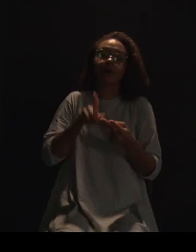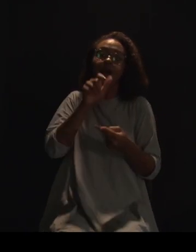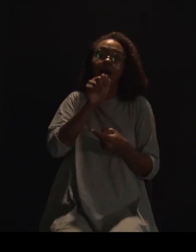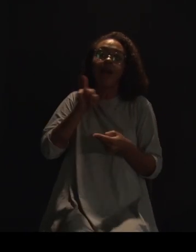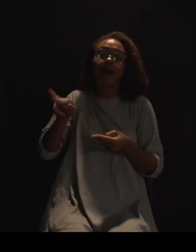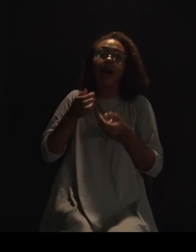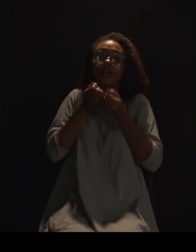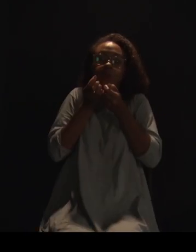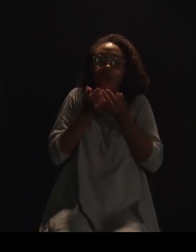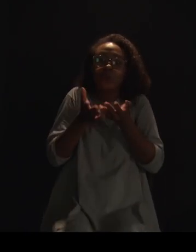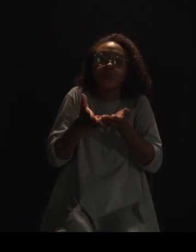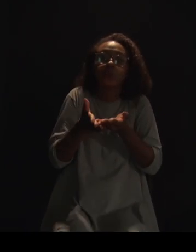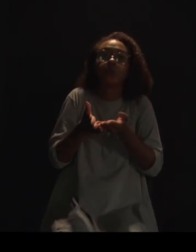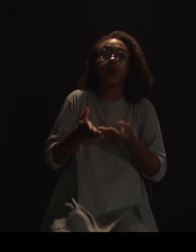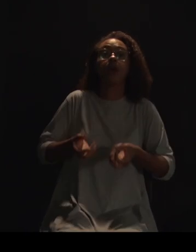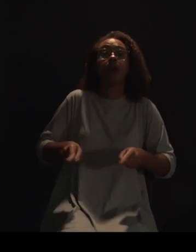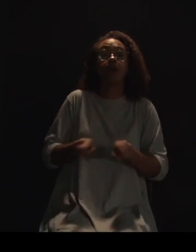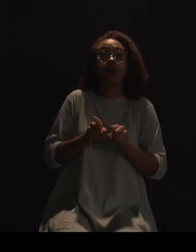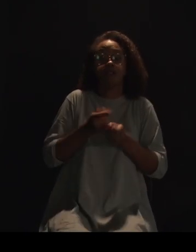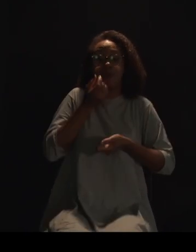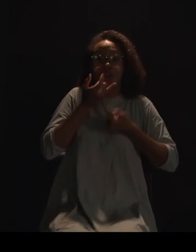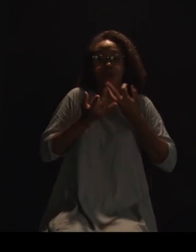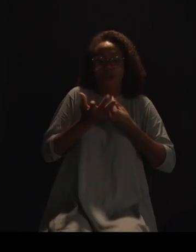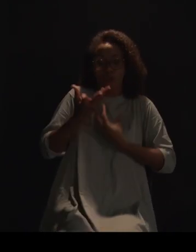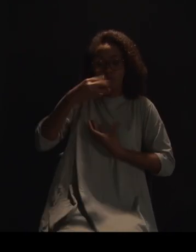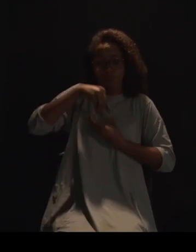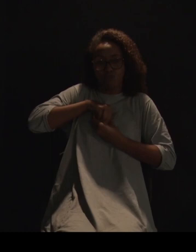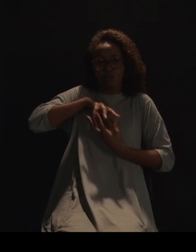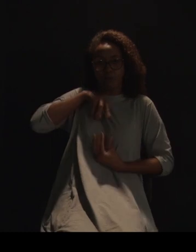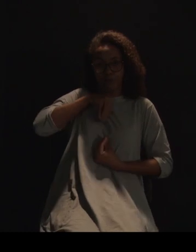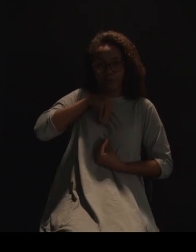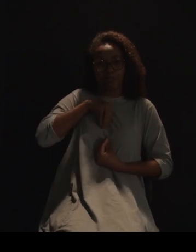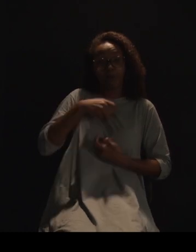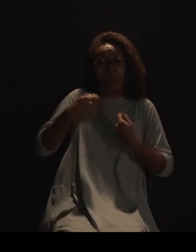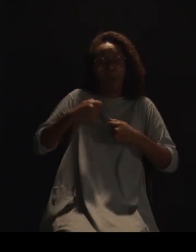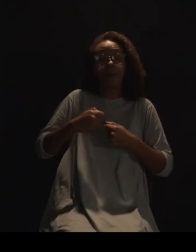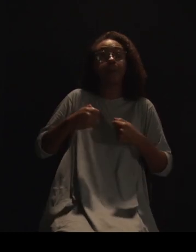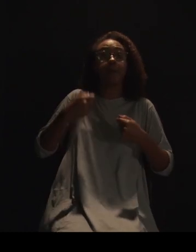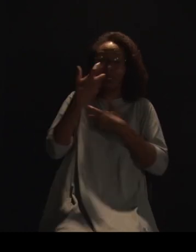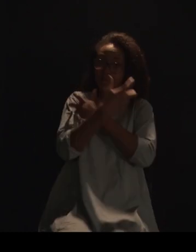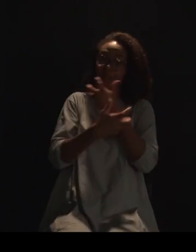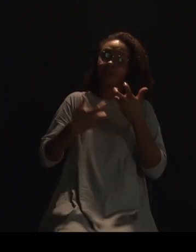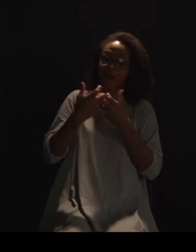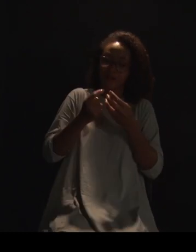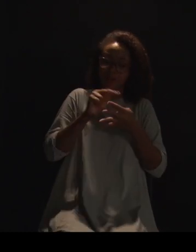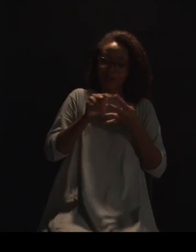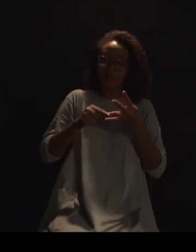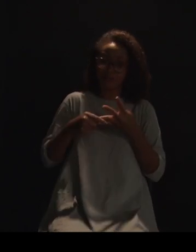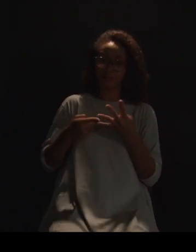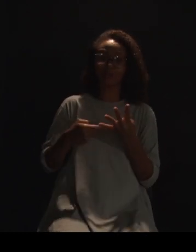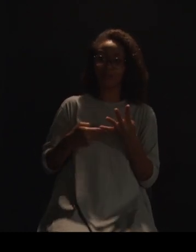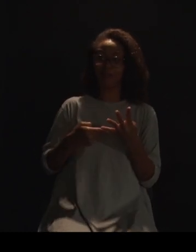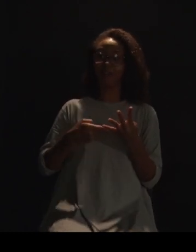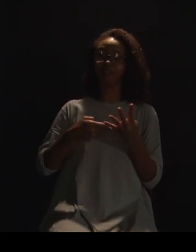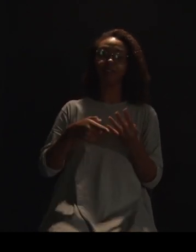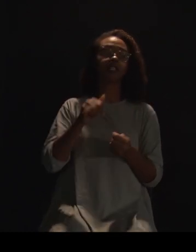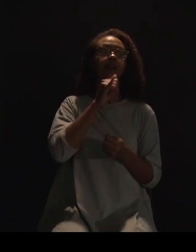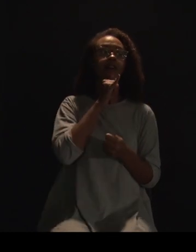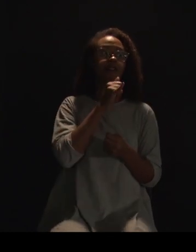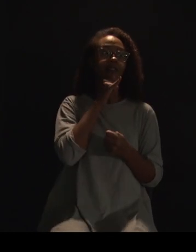espírito então você tem que cantar pra esses quatro elementos é é por exemplo se você